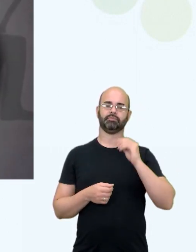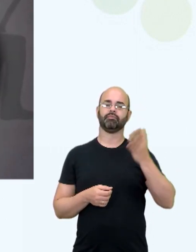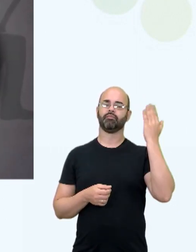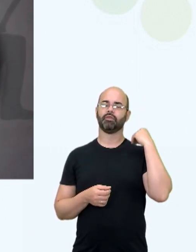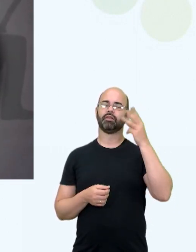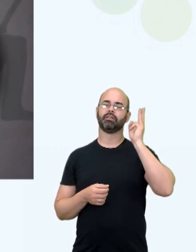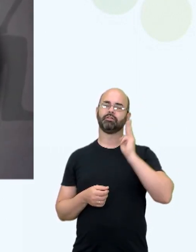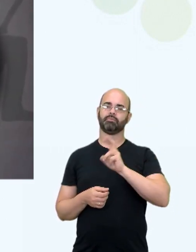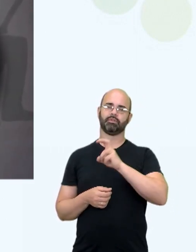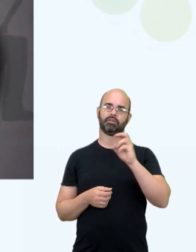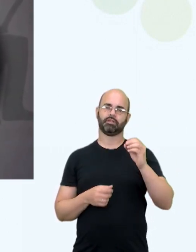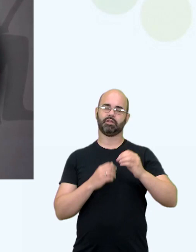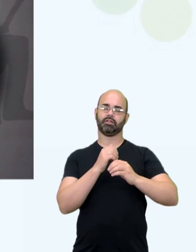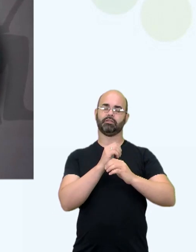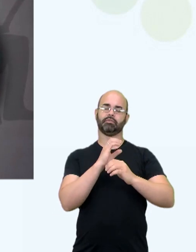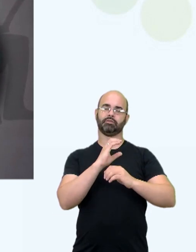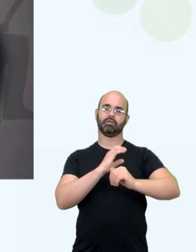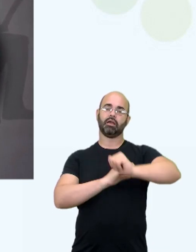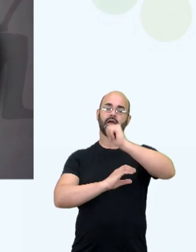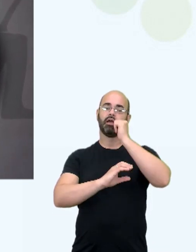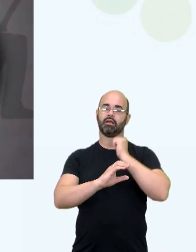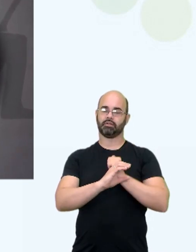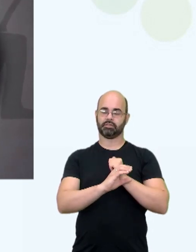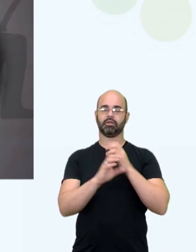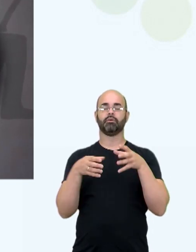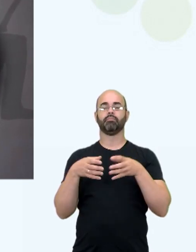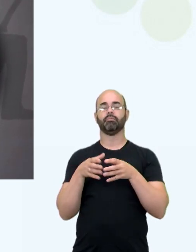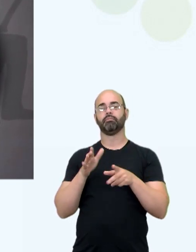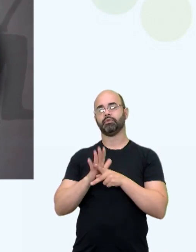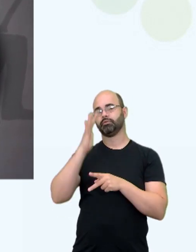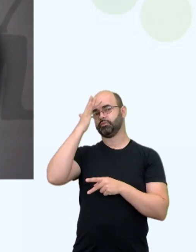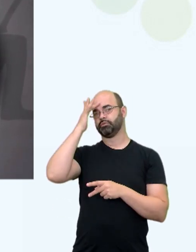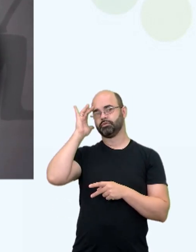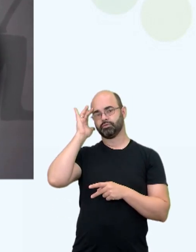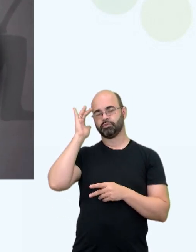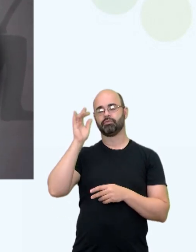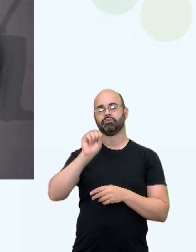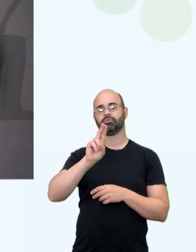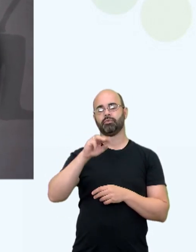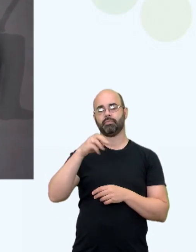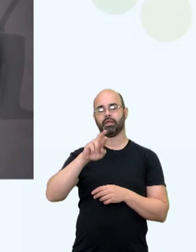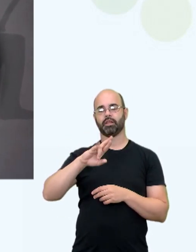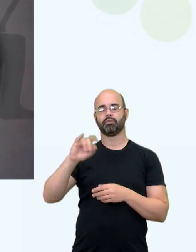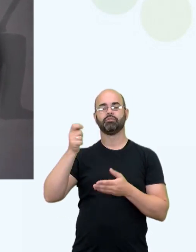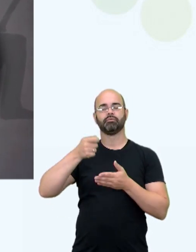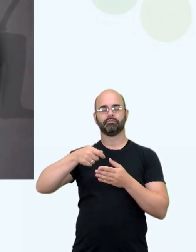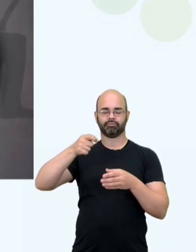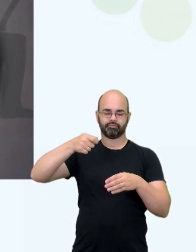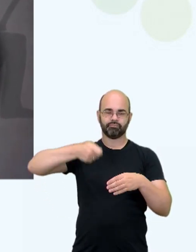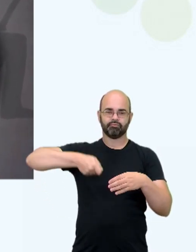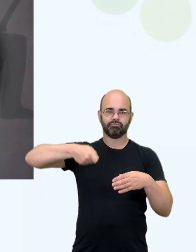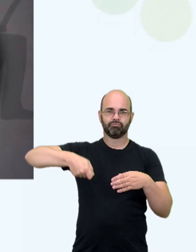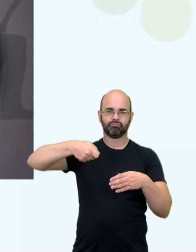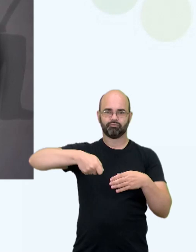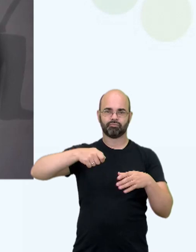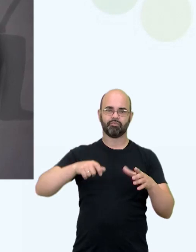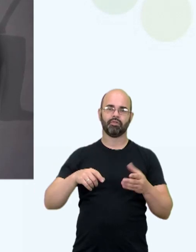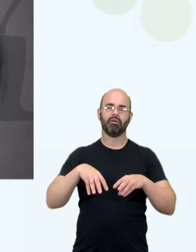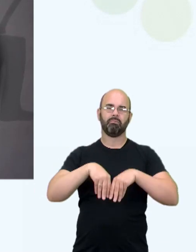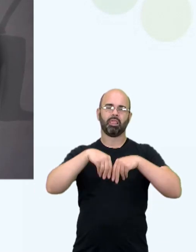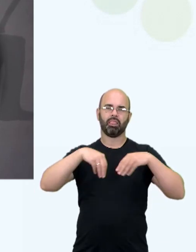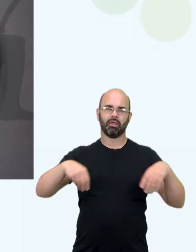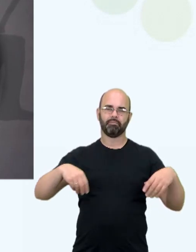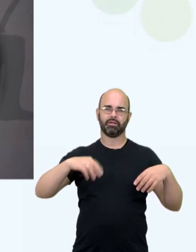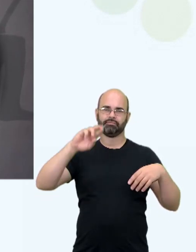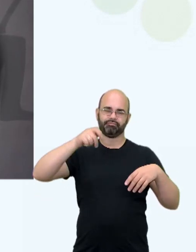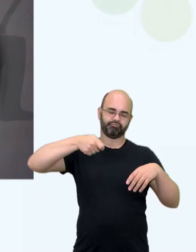3.500 a.C., os sumérios, inventores da escrita cuneiforme, já faziam seus registros administrativos em placas de barro.